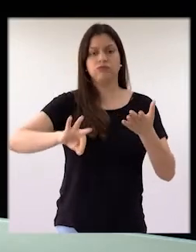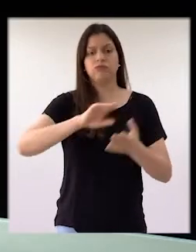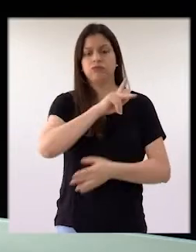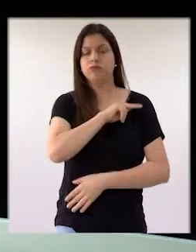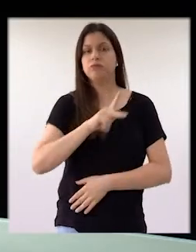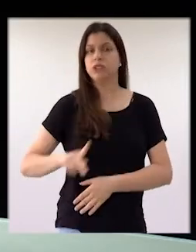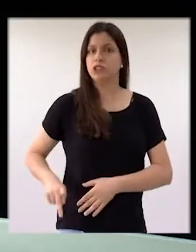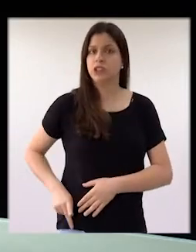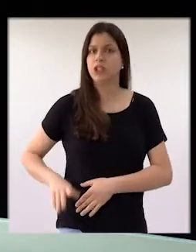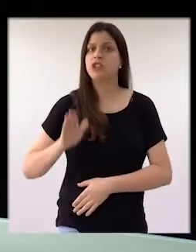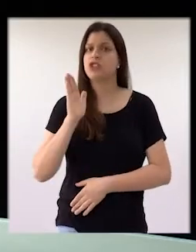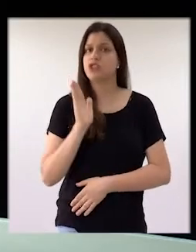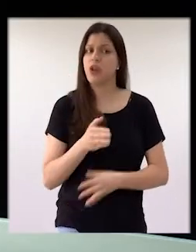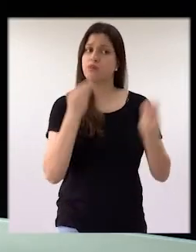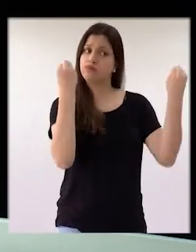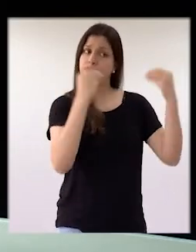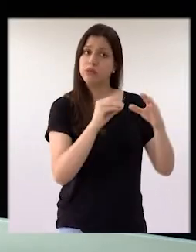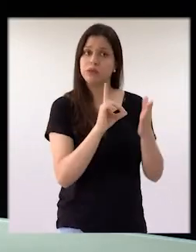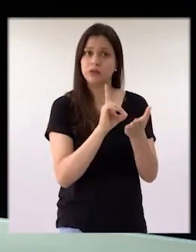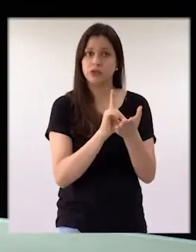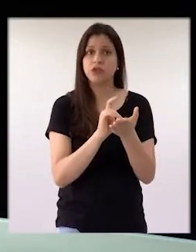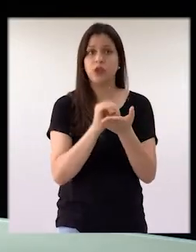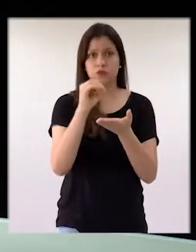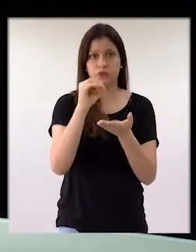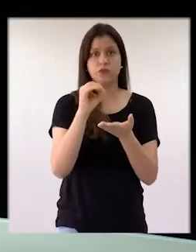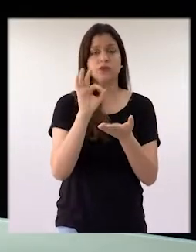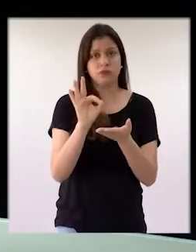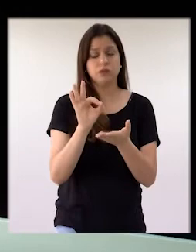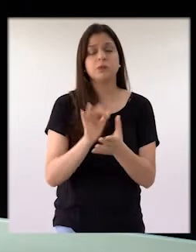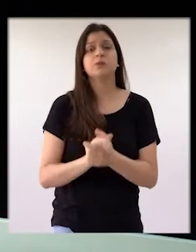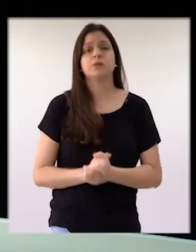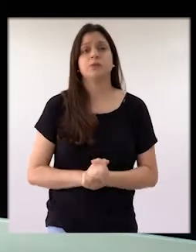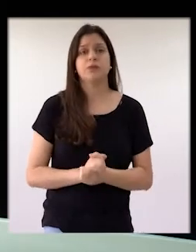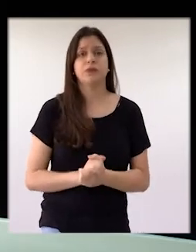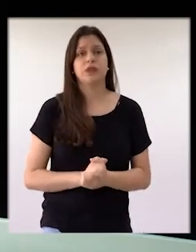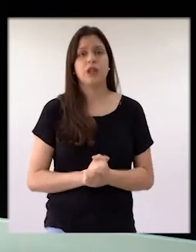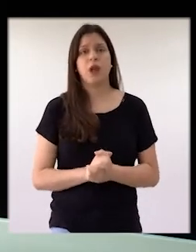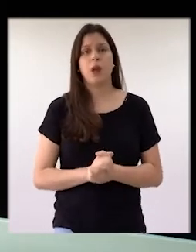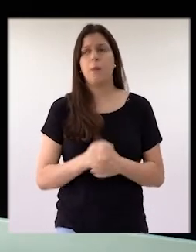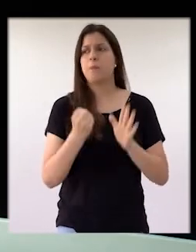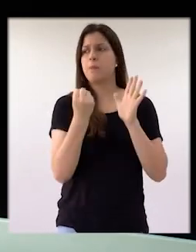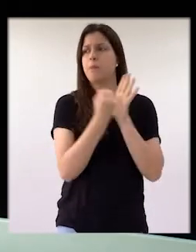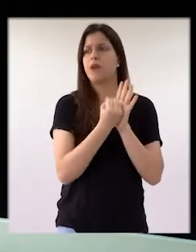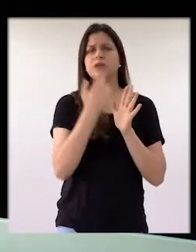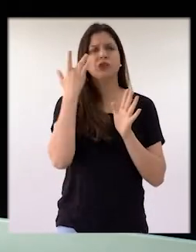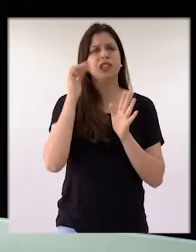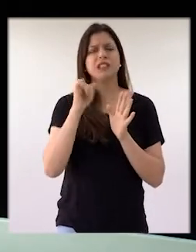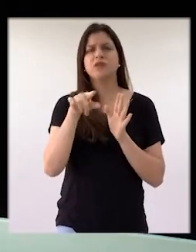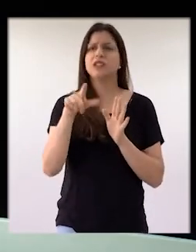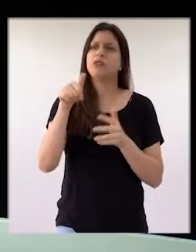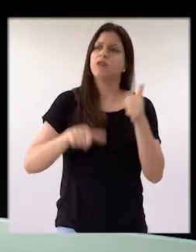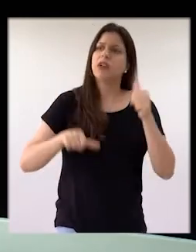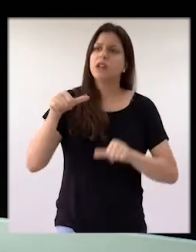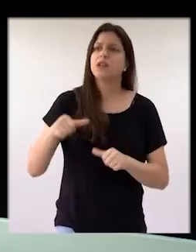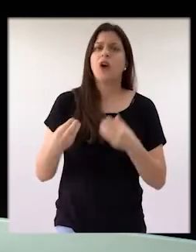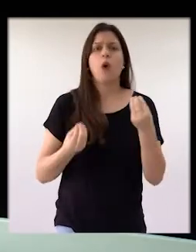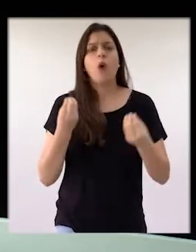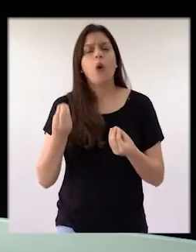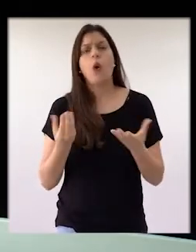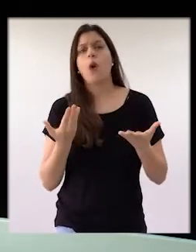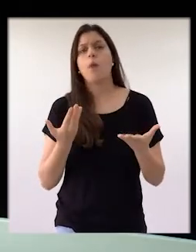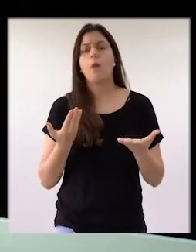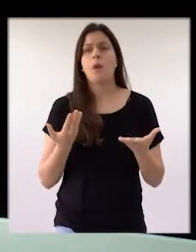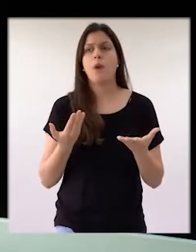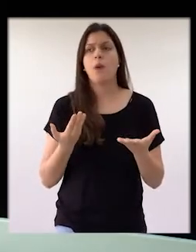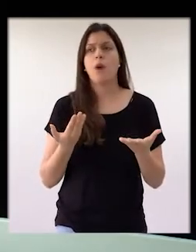sanção presidencial e já está valendo, foi publicado no Diário Oficial. O marco, não sei se você